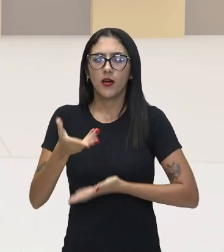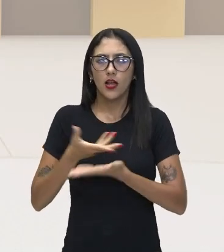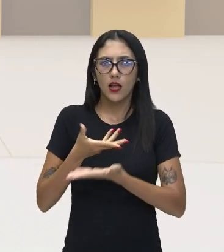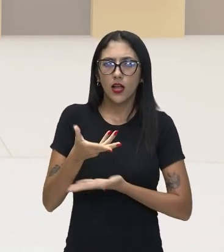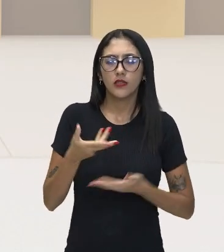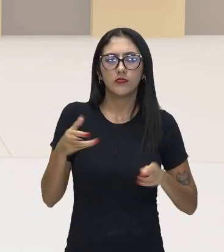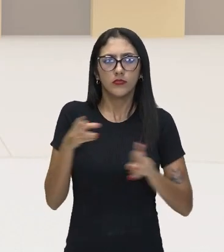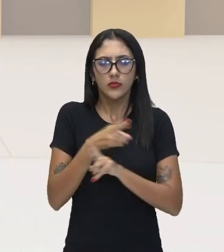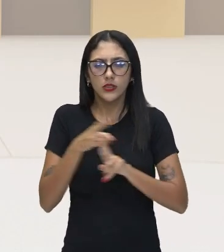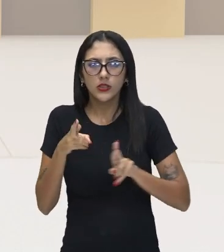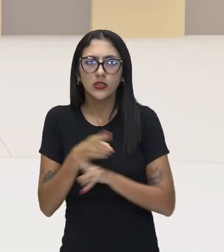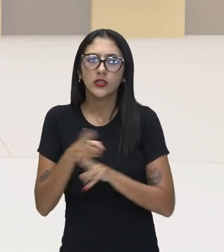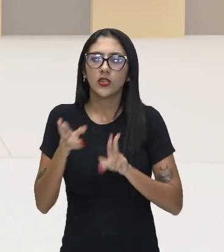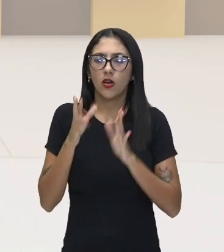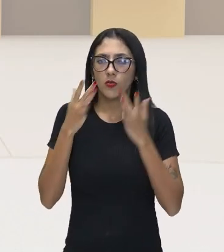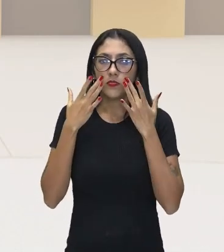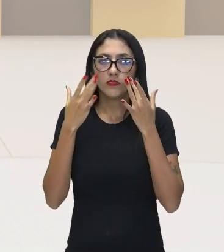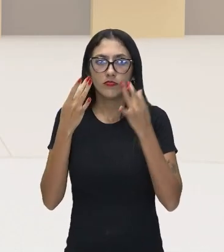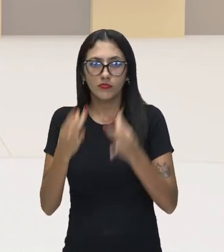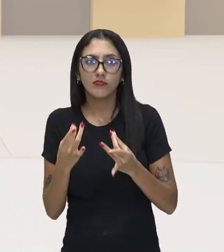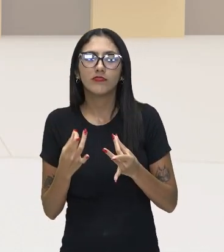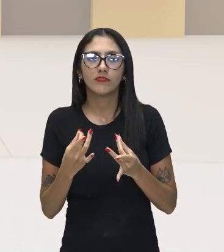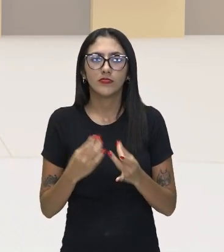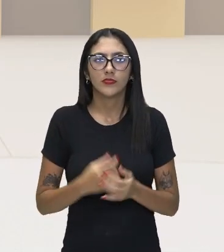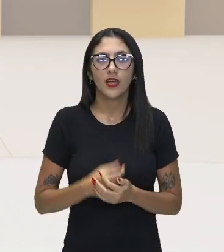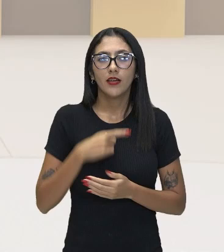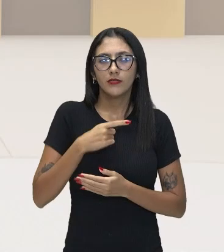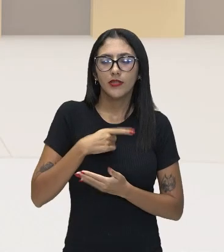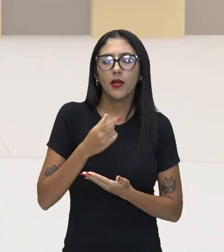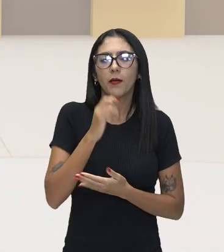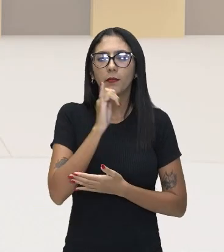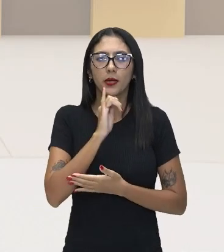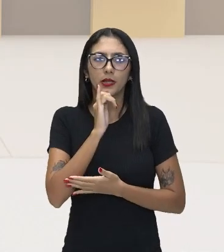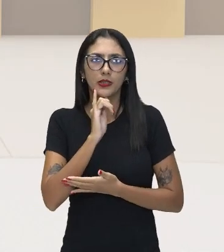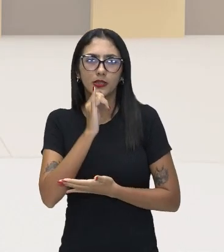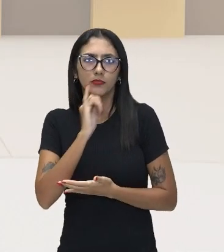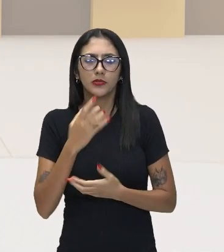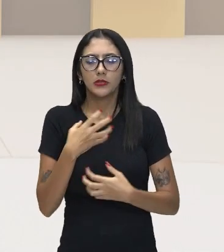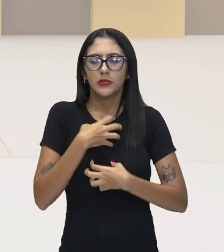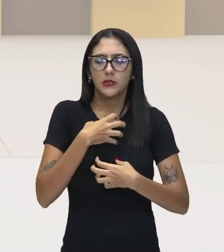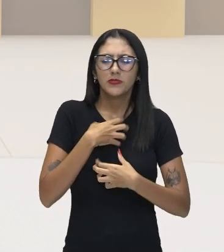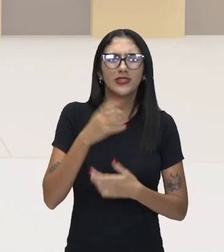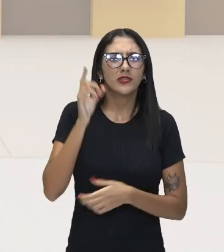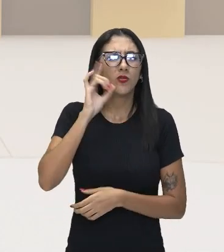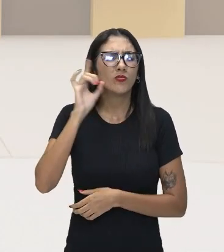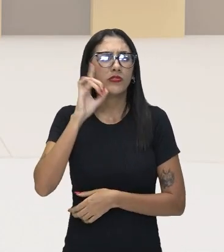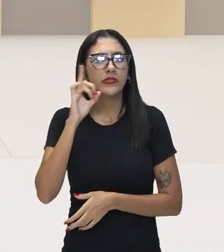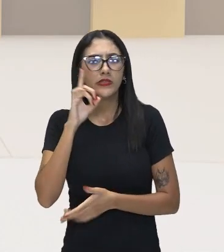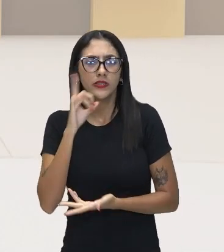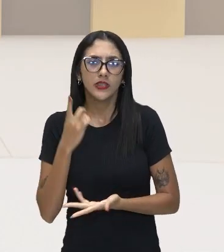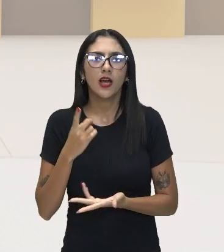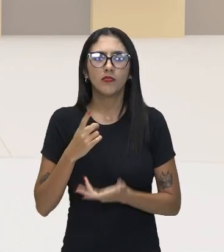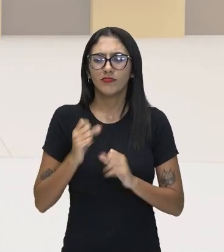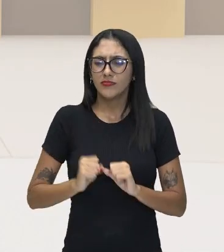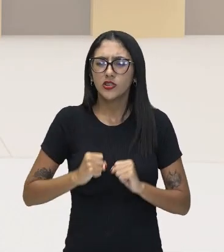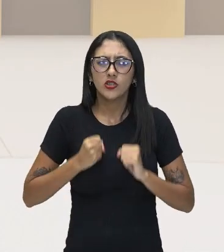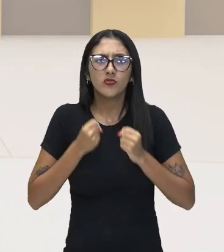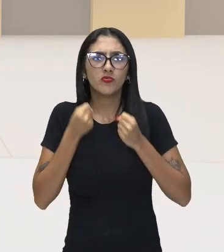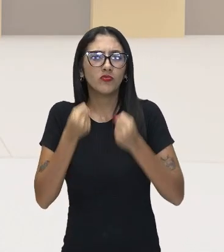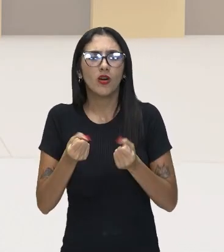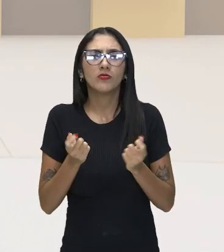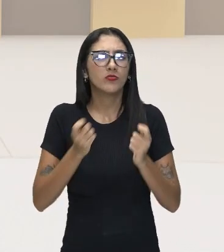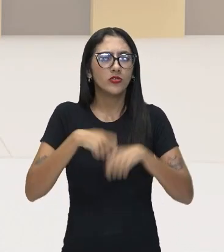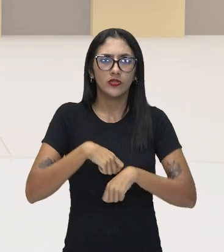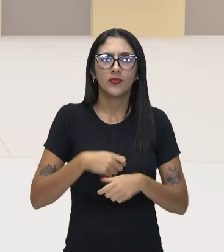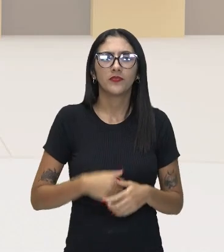Ser comprometido. Ter motivação, né, professor, também. Isso, motivação, acordar todo dia de manhã motivado para